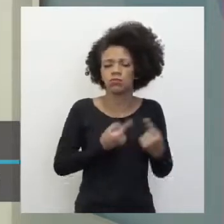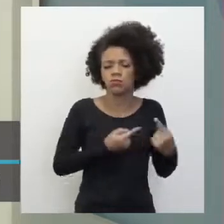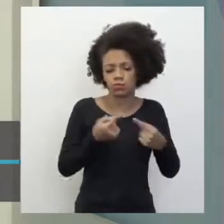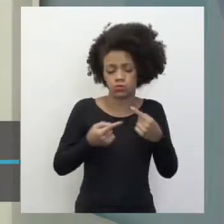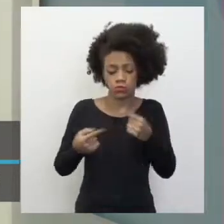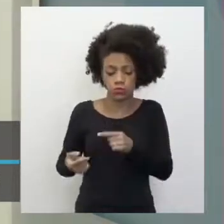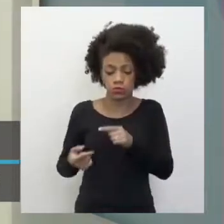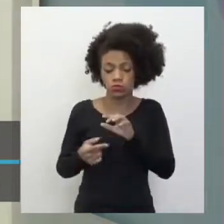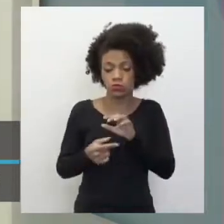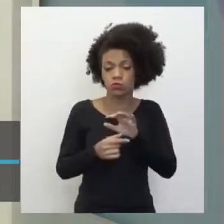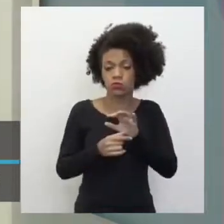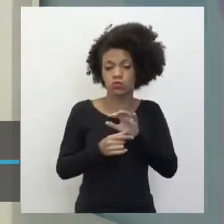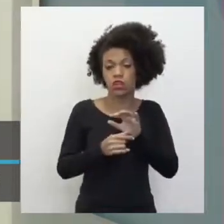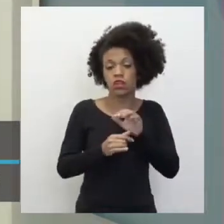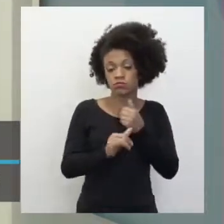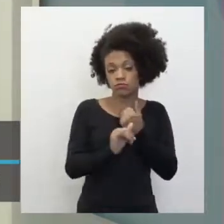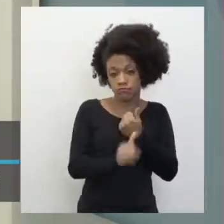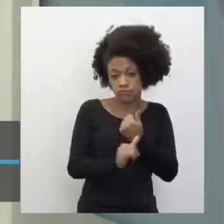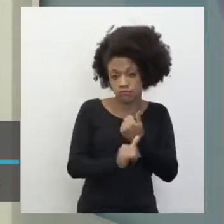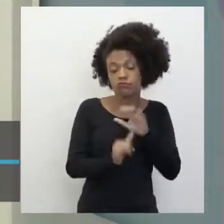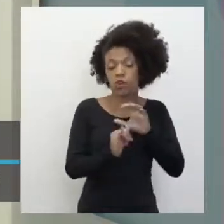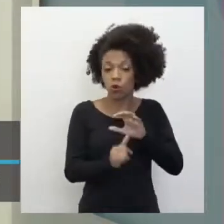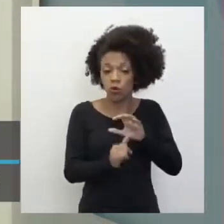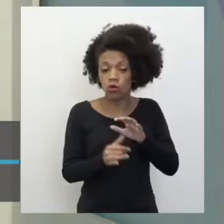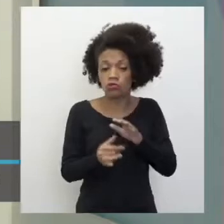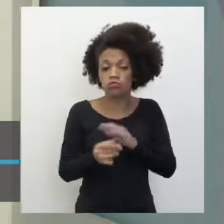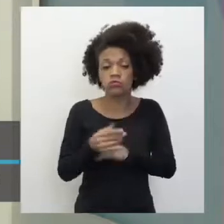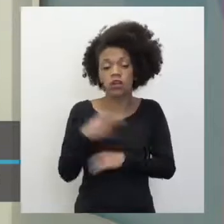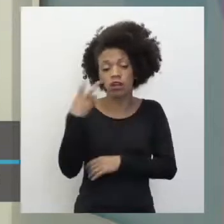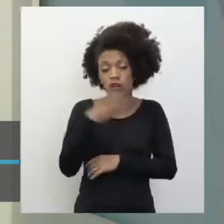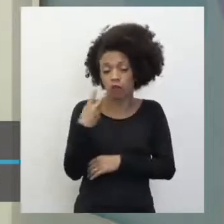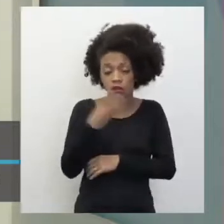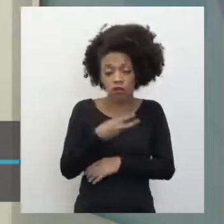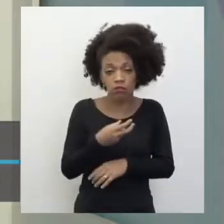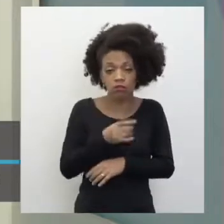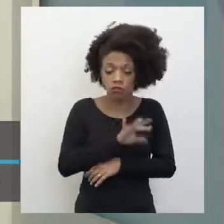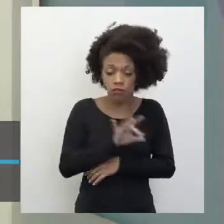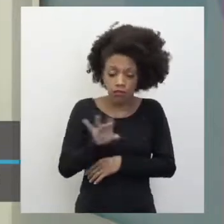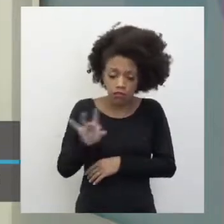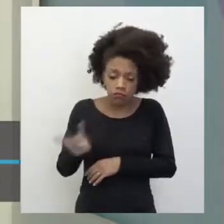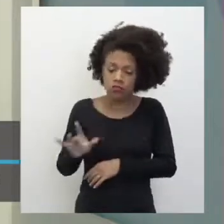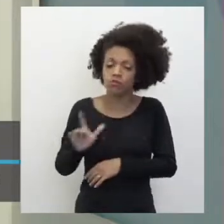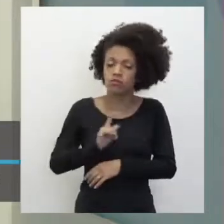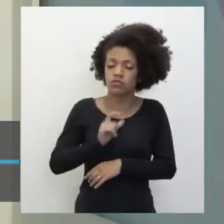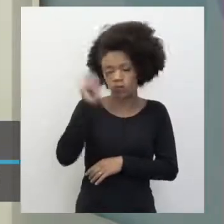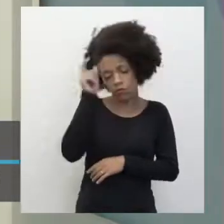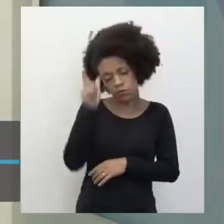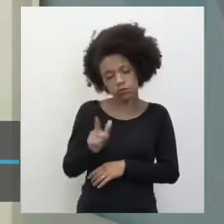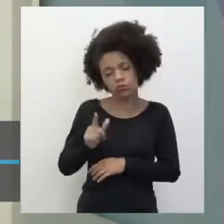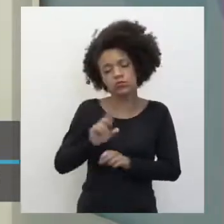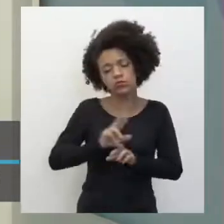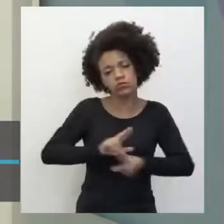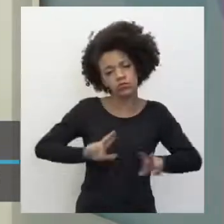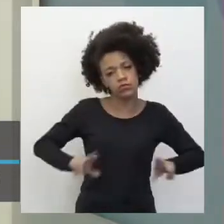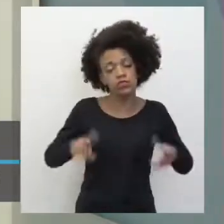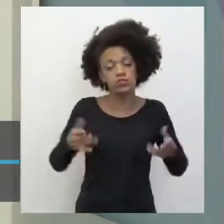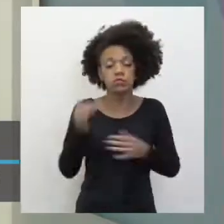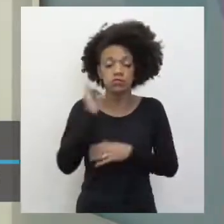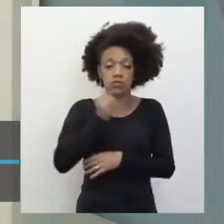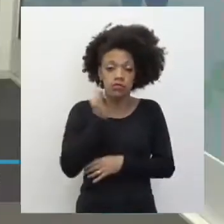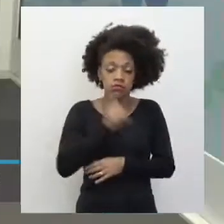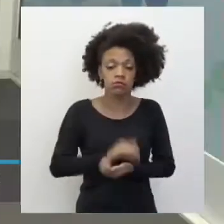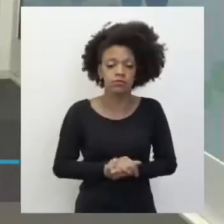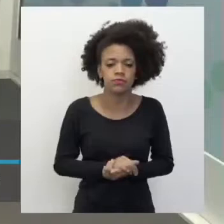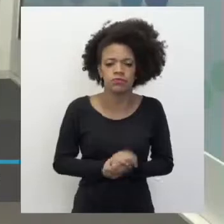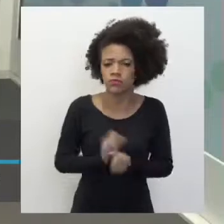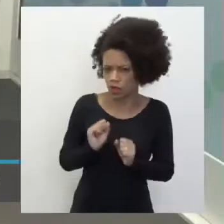contos que são da tradição oral, inclusive, né? Então, cada um vai preservar a sua cultura por meio desses contos. Deia, posso